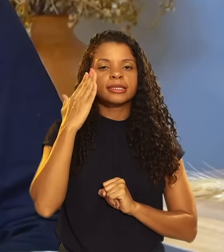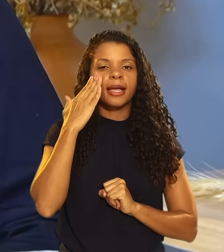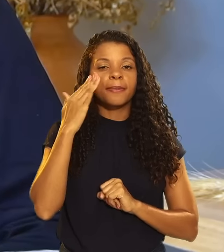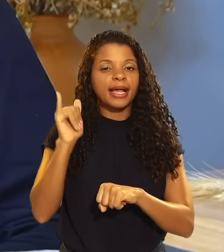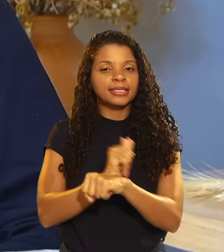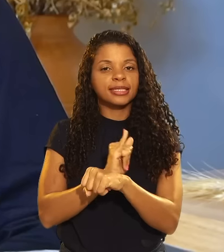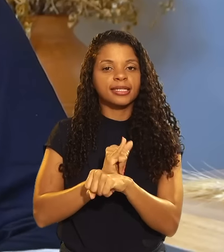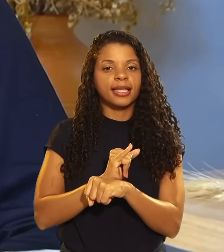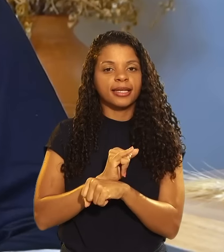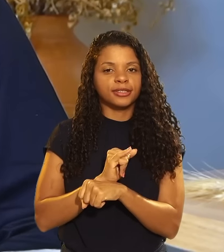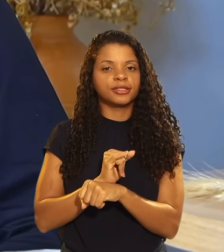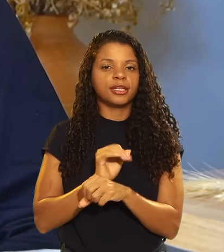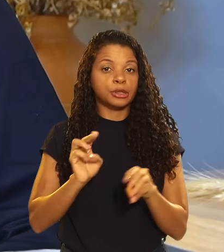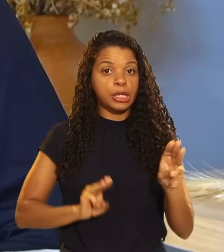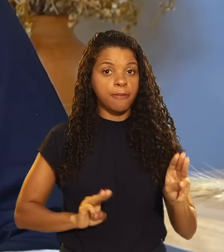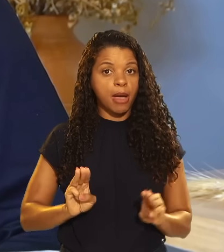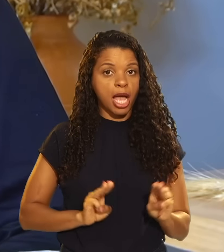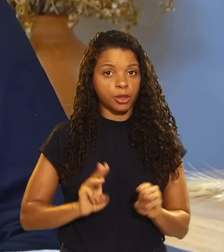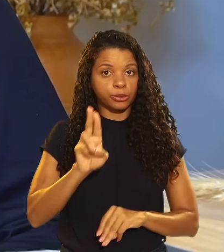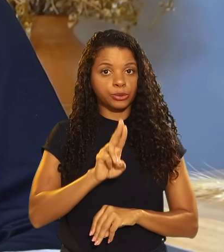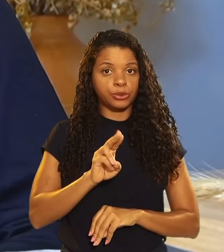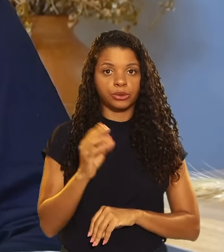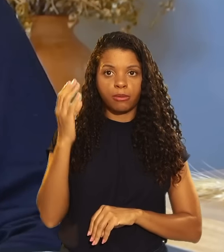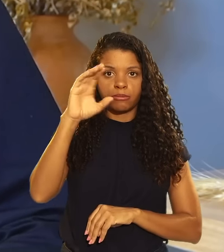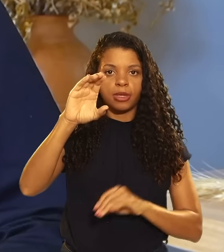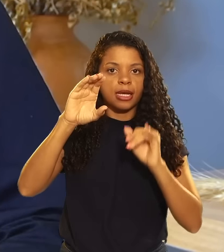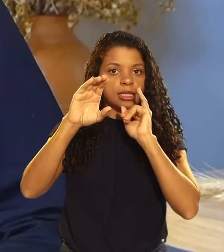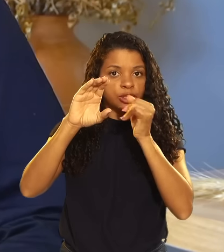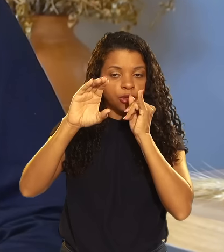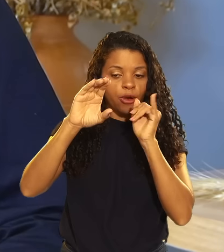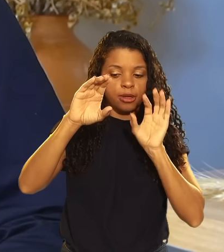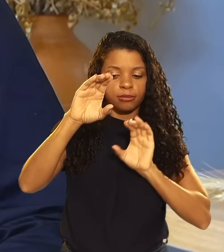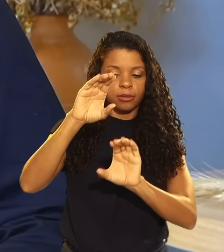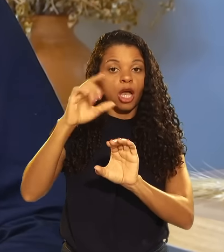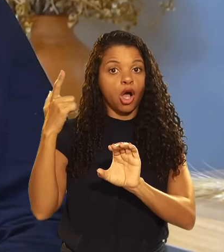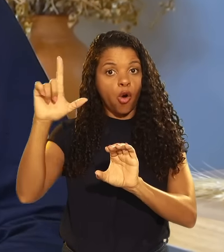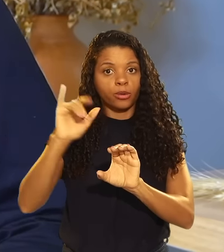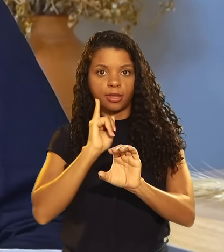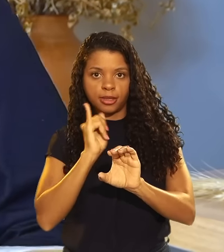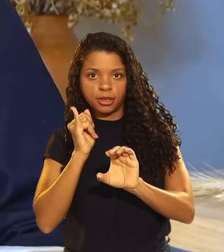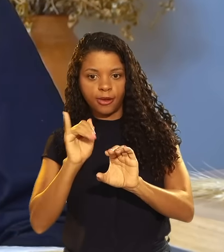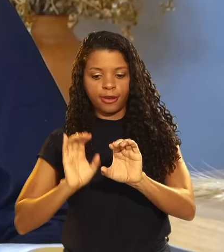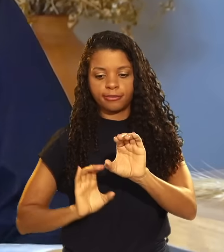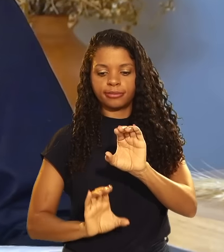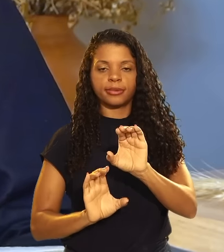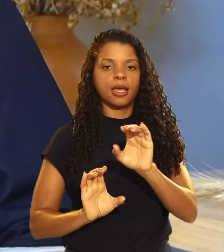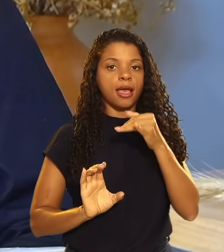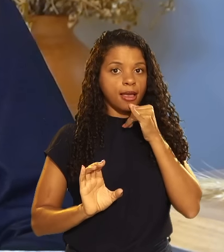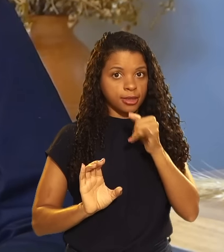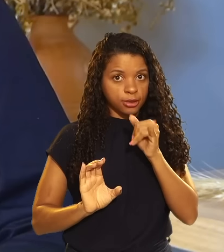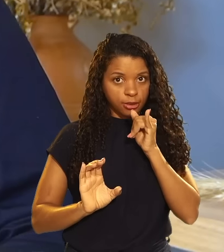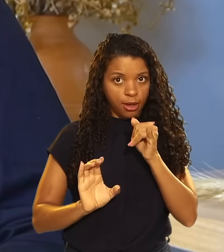aqui essa é a primeira história que ocorre, o primeiro momento em que ocorre isso, é um